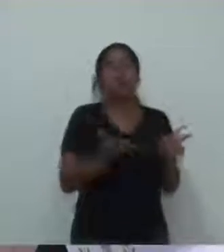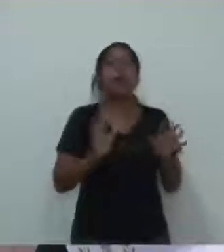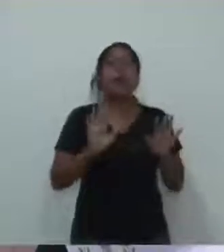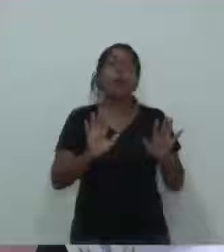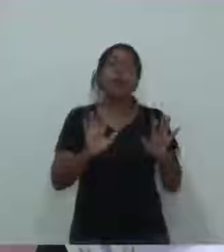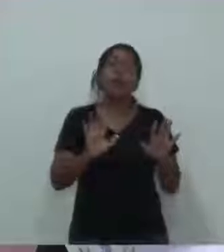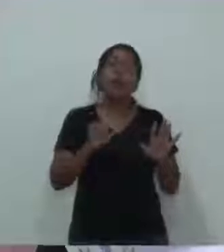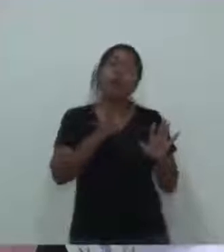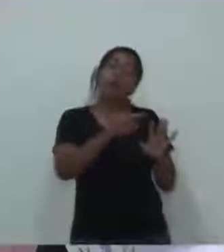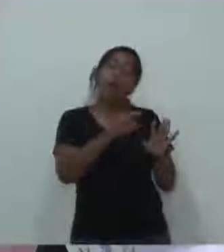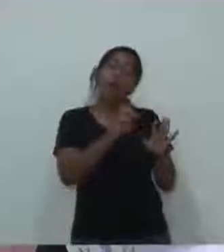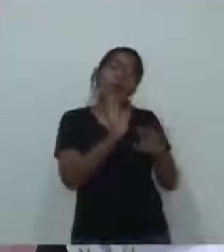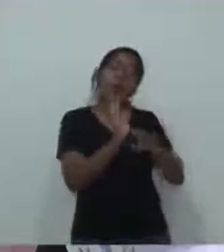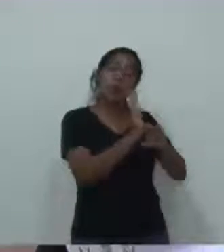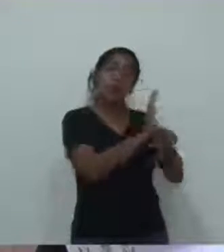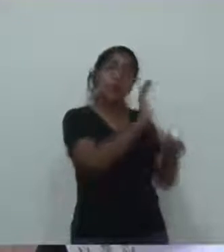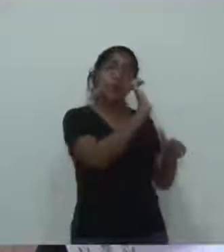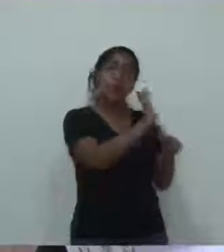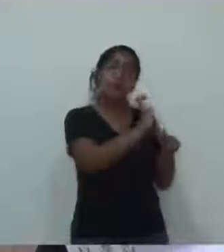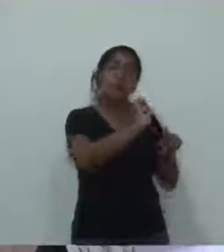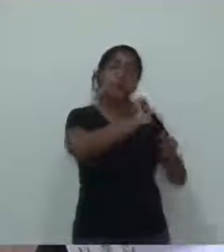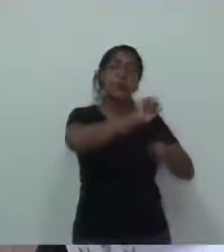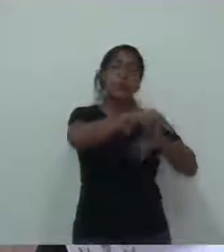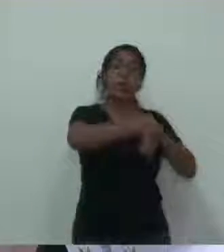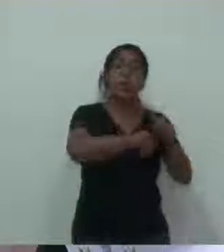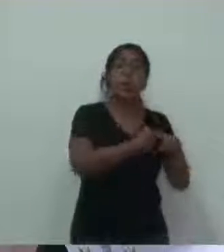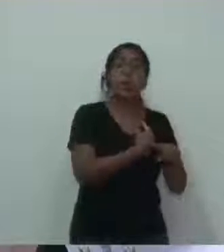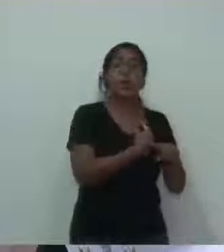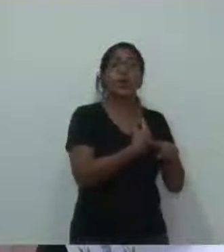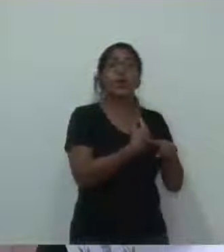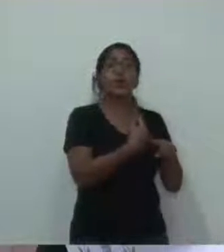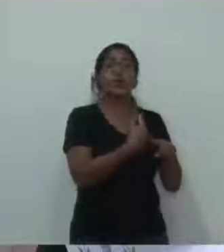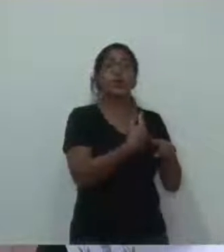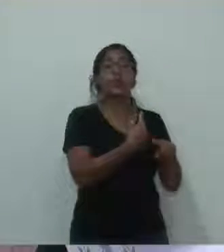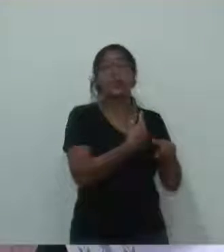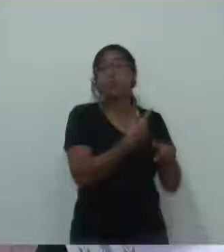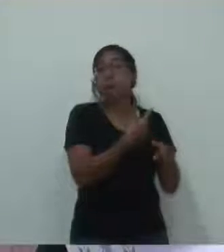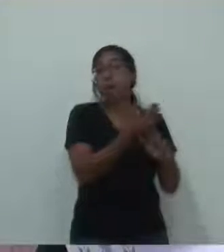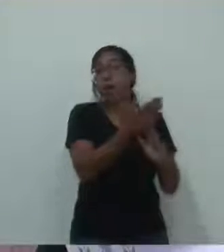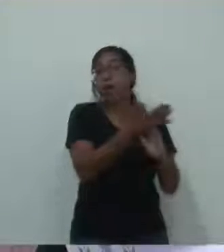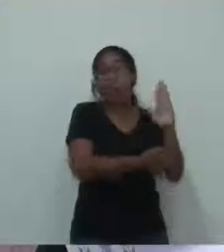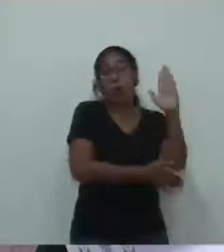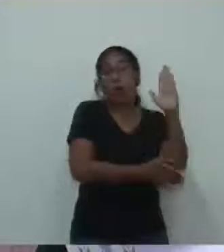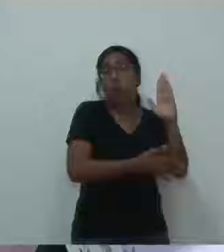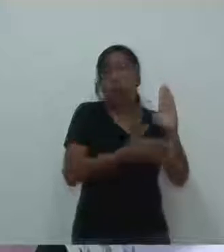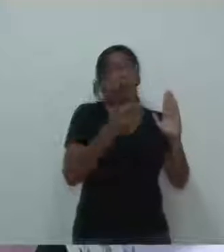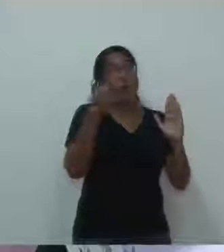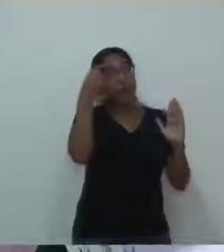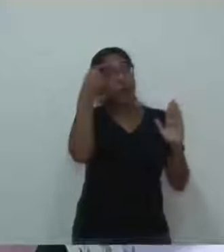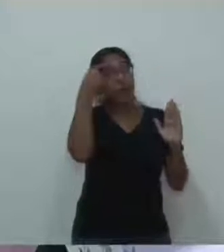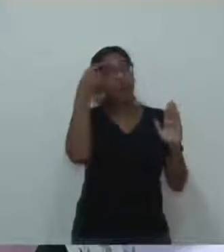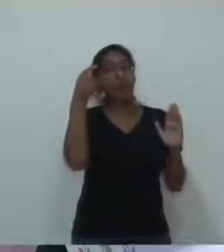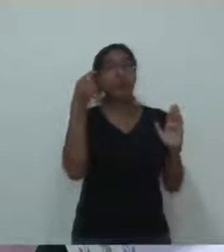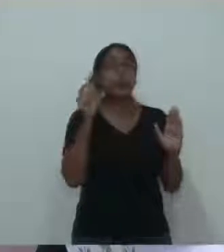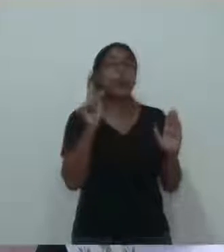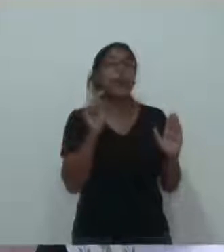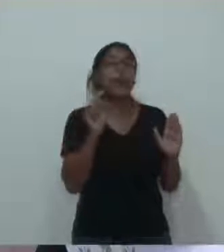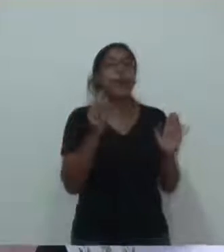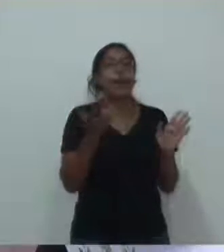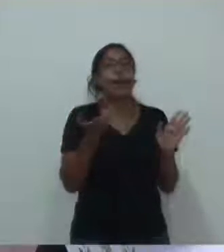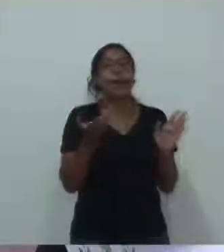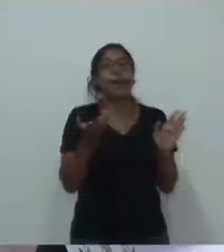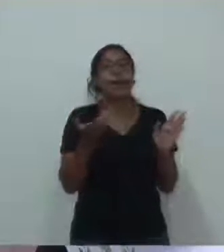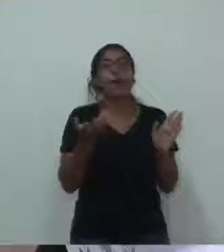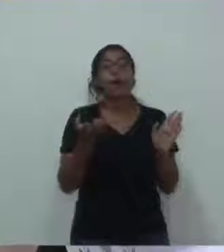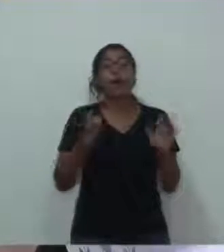para que o Executivo possa verificar lá e talvez até encaminhar favoravelmente, visando aí usar como exemplo para fazer